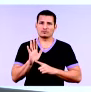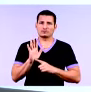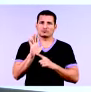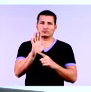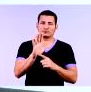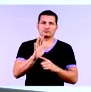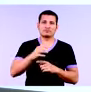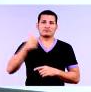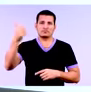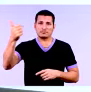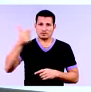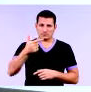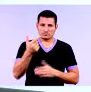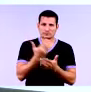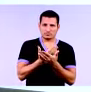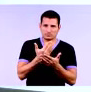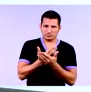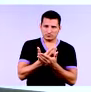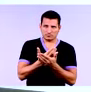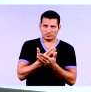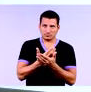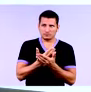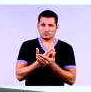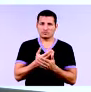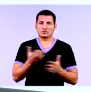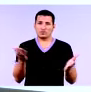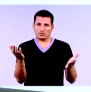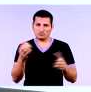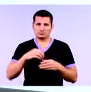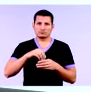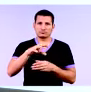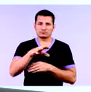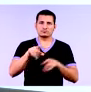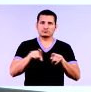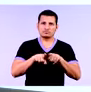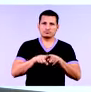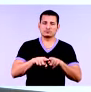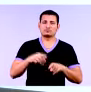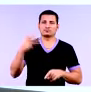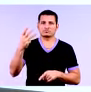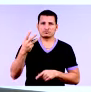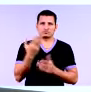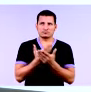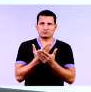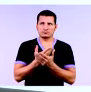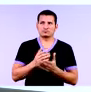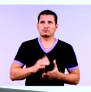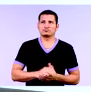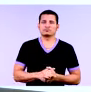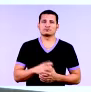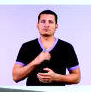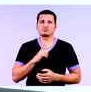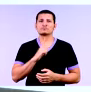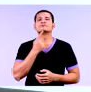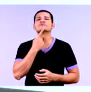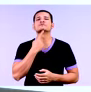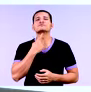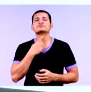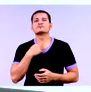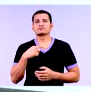duas primeiras aulas e com o conteúdo de hoje. Nós temos essa intenção e eu tenho certeza que